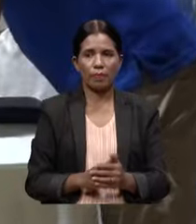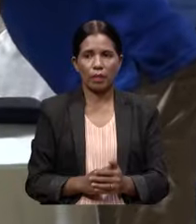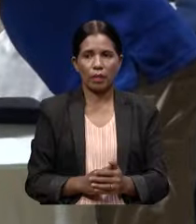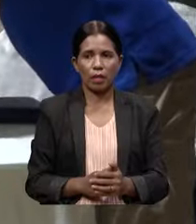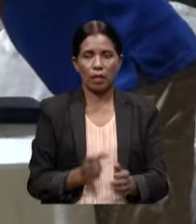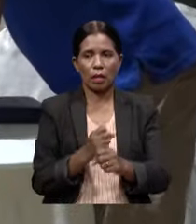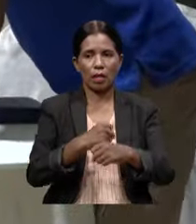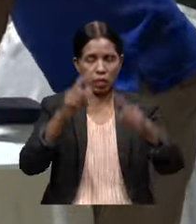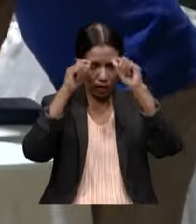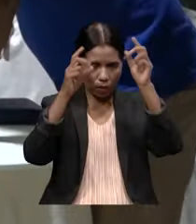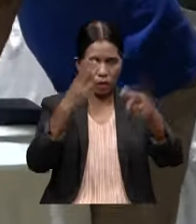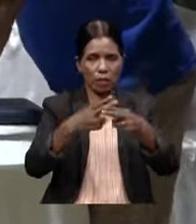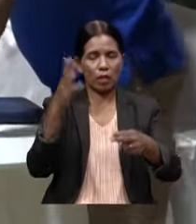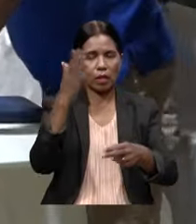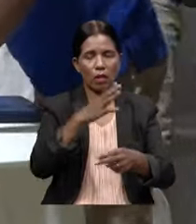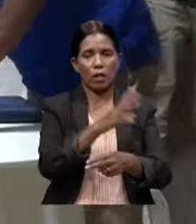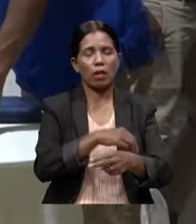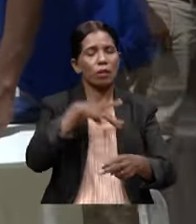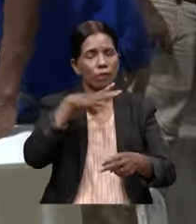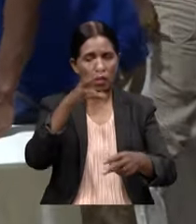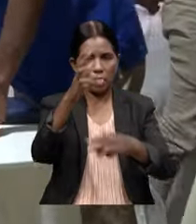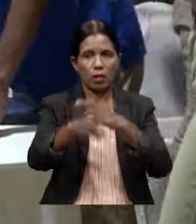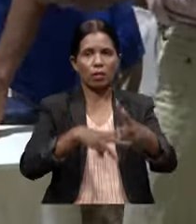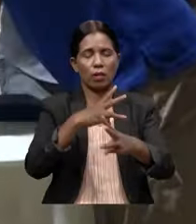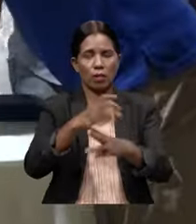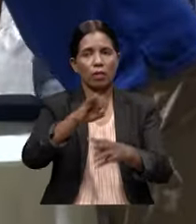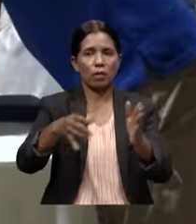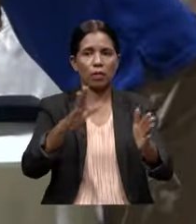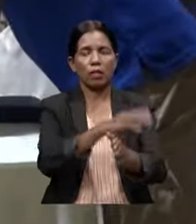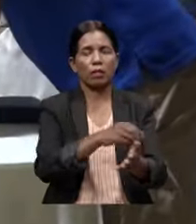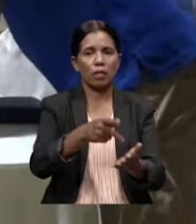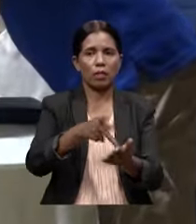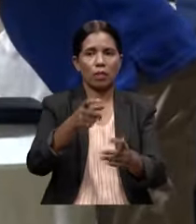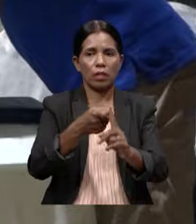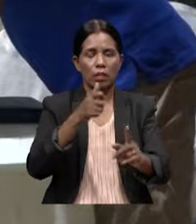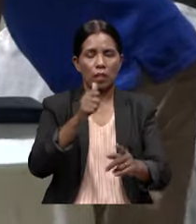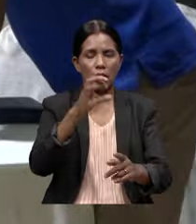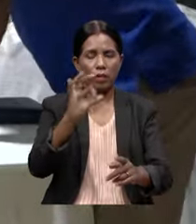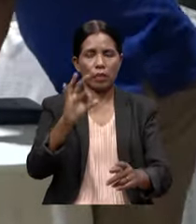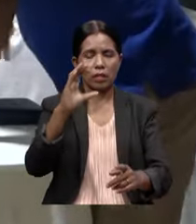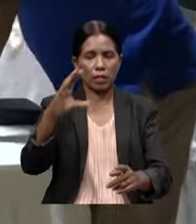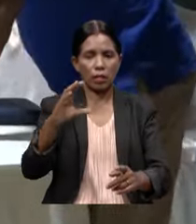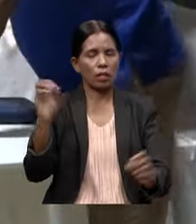Halo Timor-Leste e no fora mundo futebol, onde o jogador na raça que é a sanção, o AFC, tinha